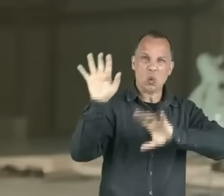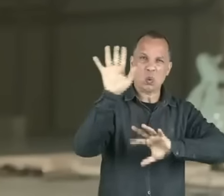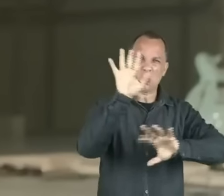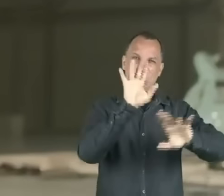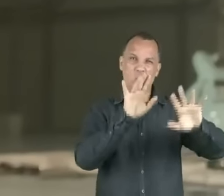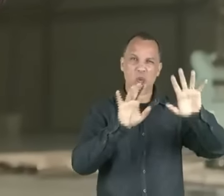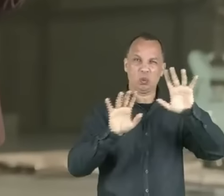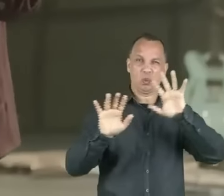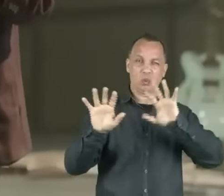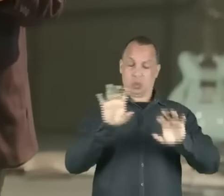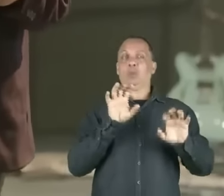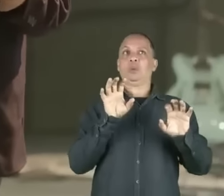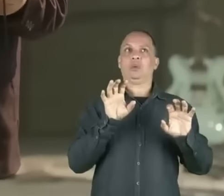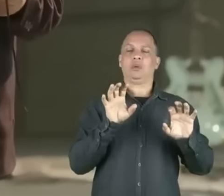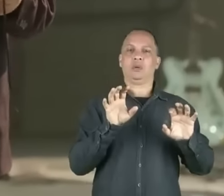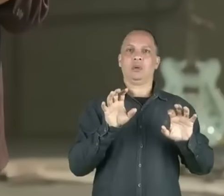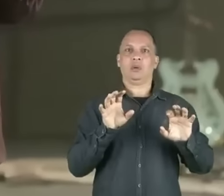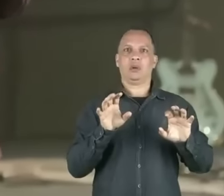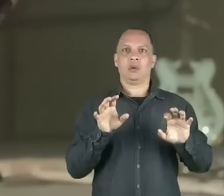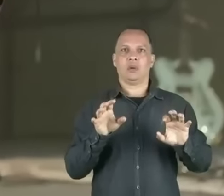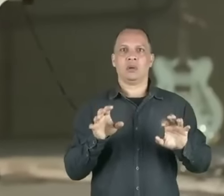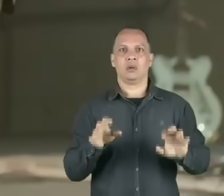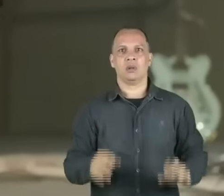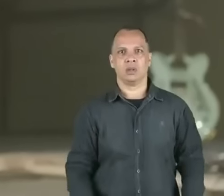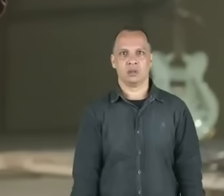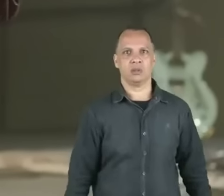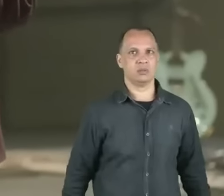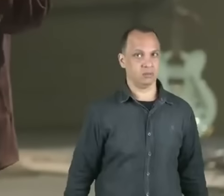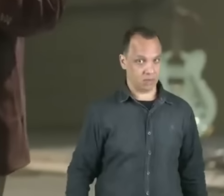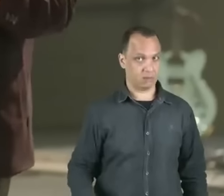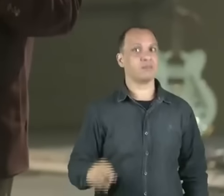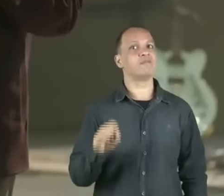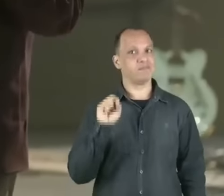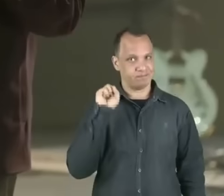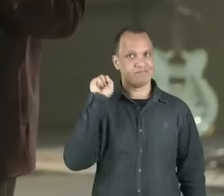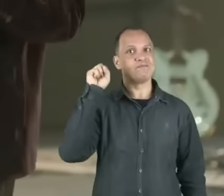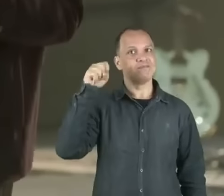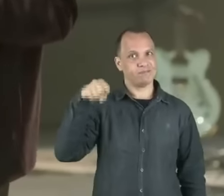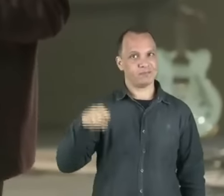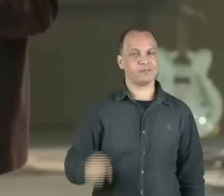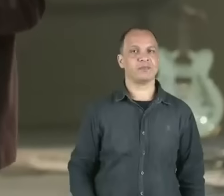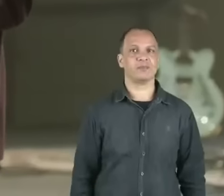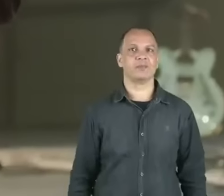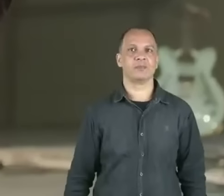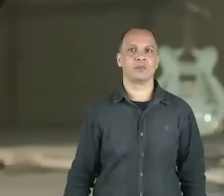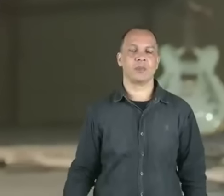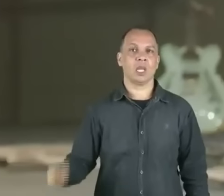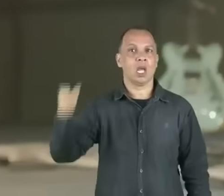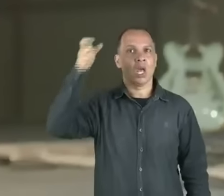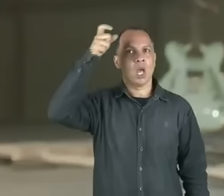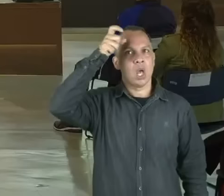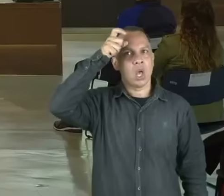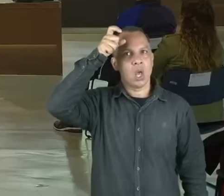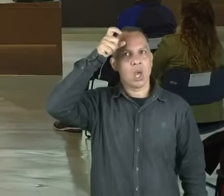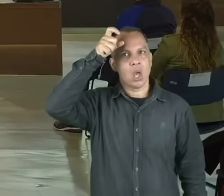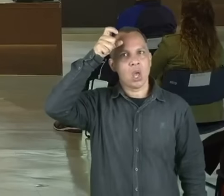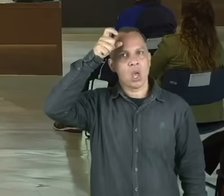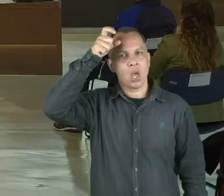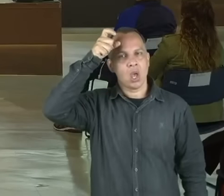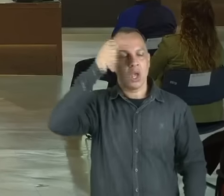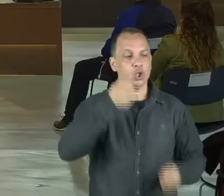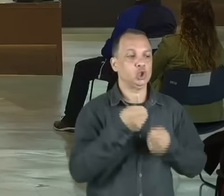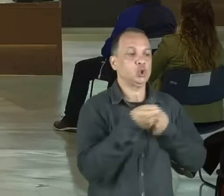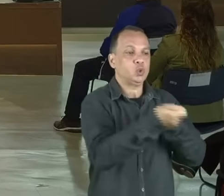Sensações demônio criando sentimentos demônio manipulando vontades Paulo